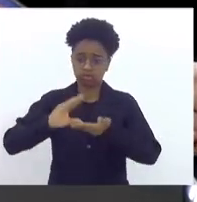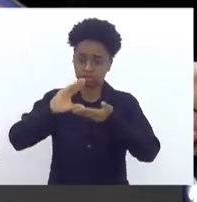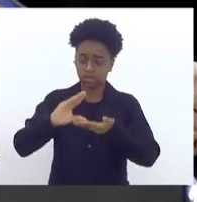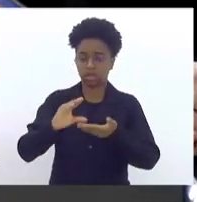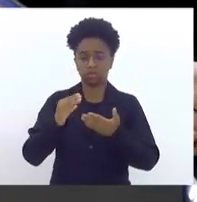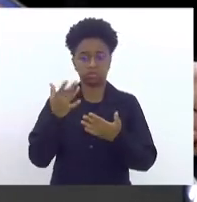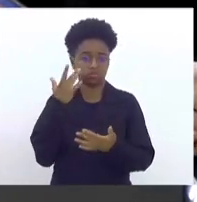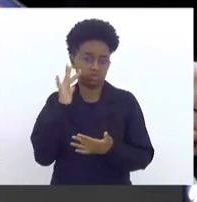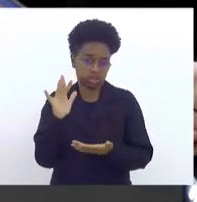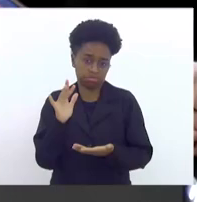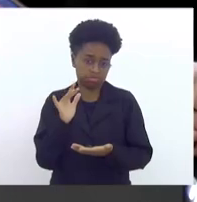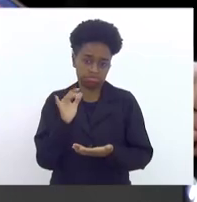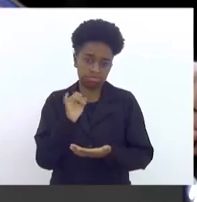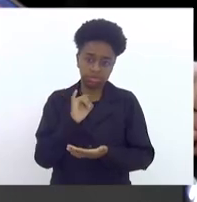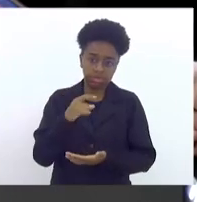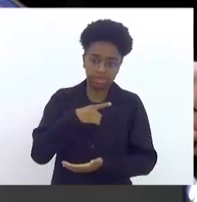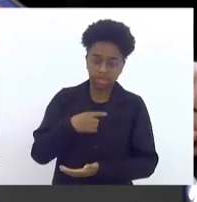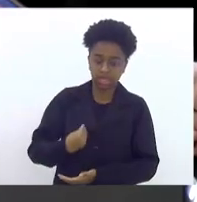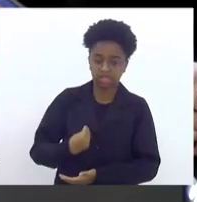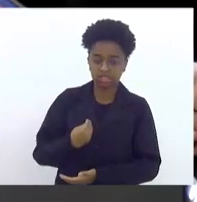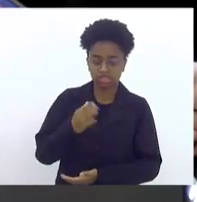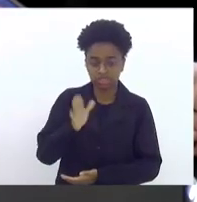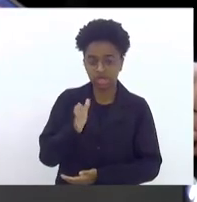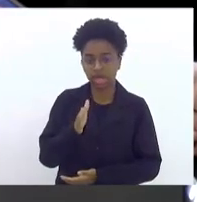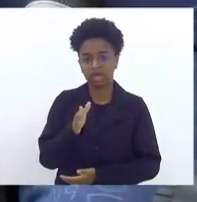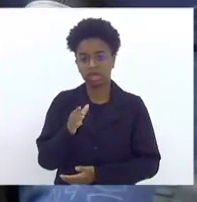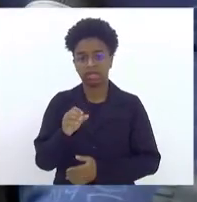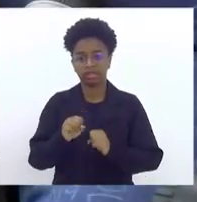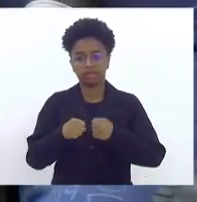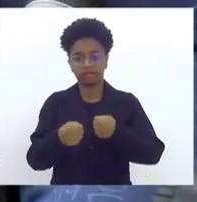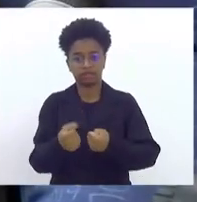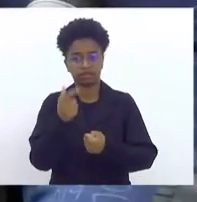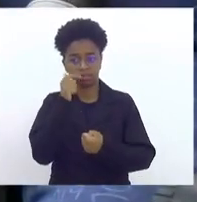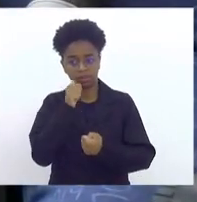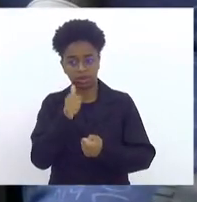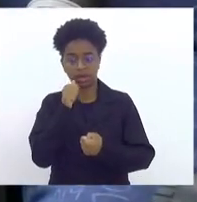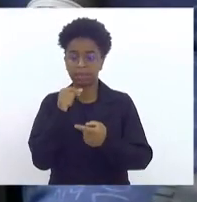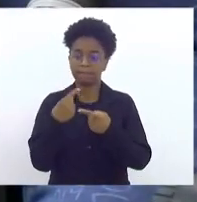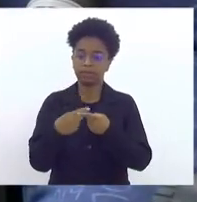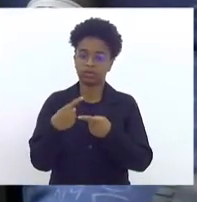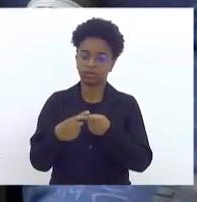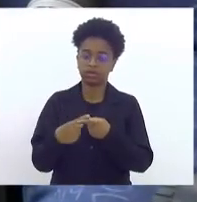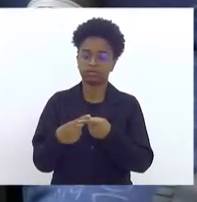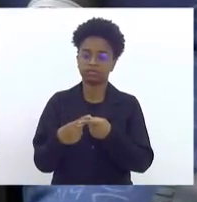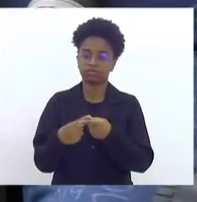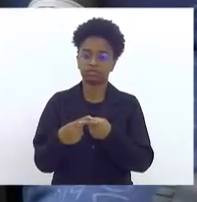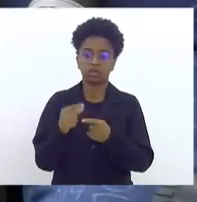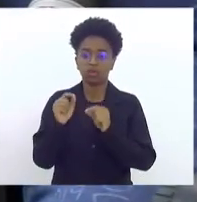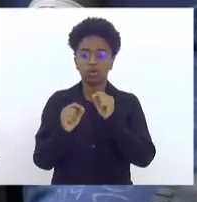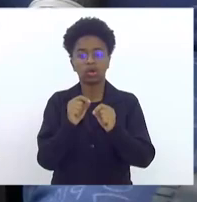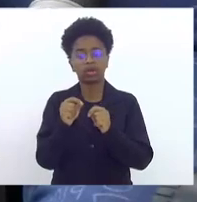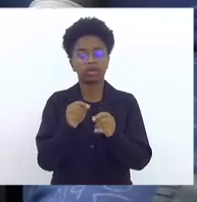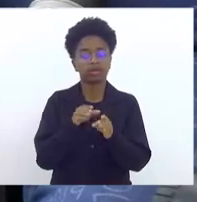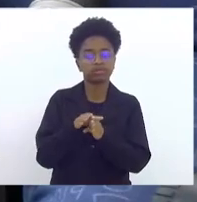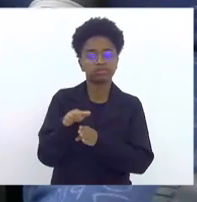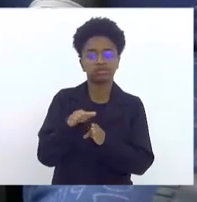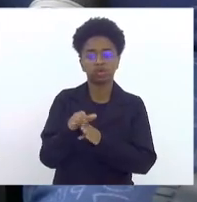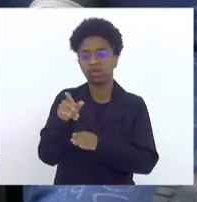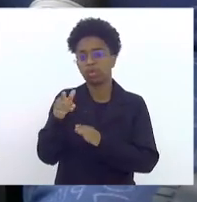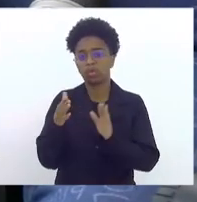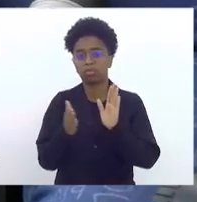o que já existe o de defesa da mulher abarcar esse tema o que de repente orienta proponha